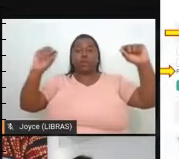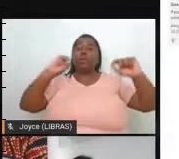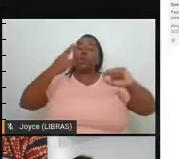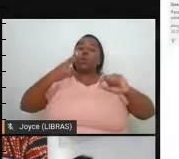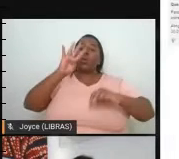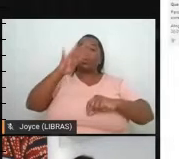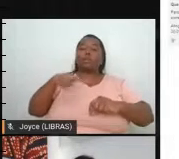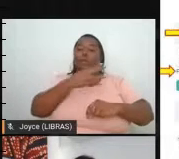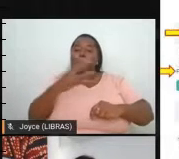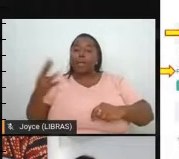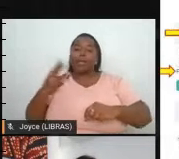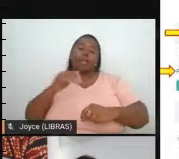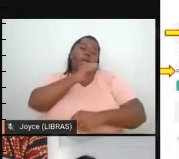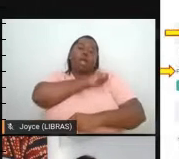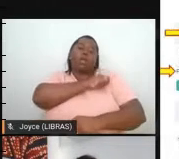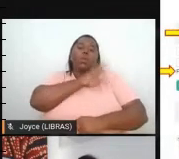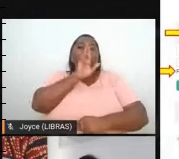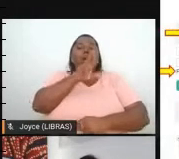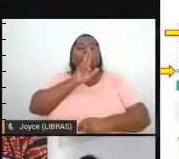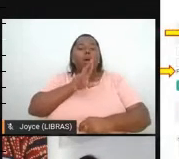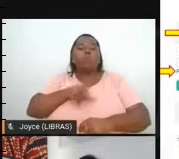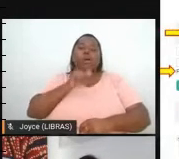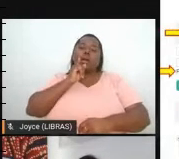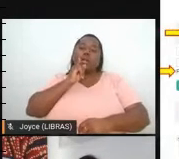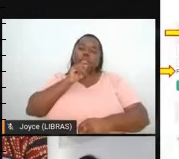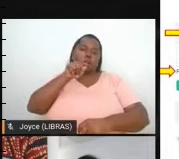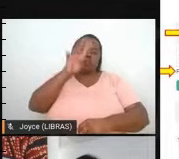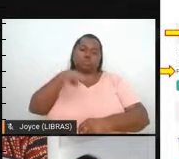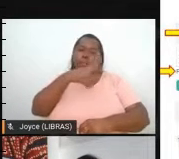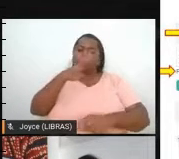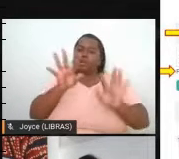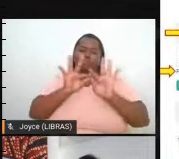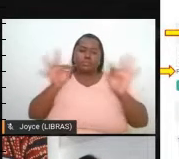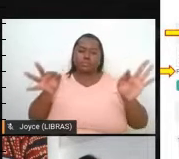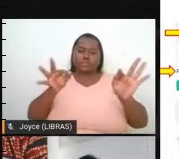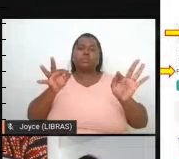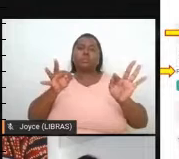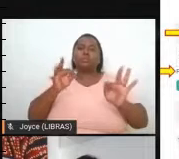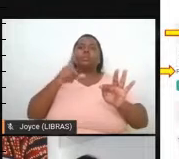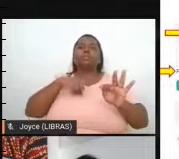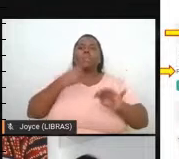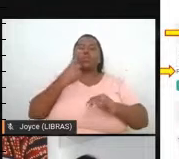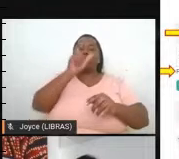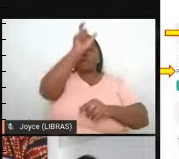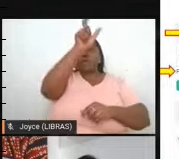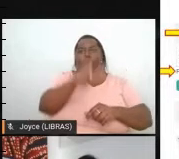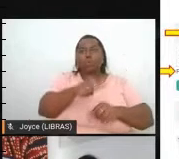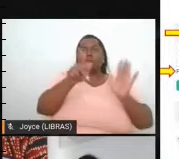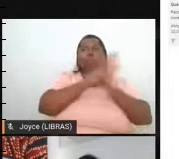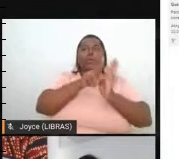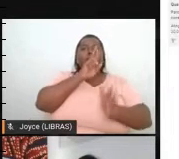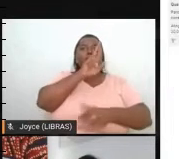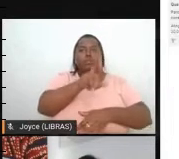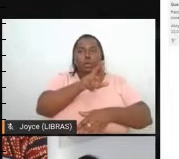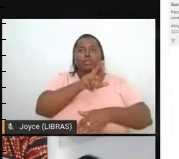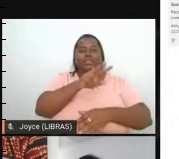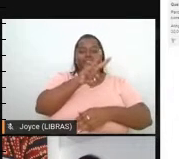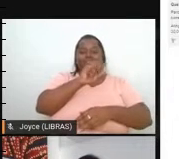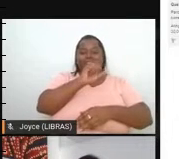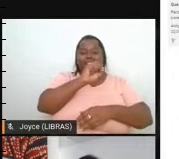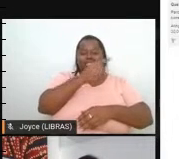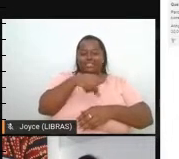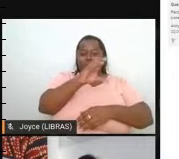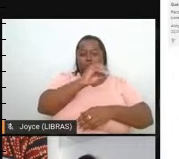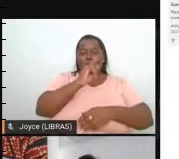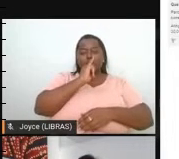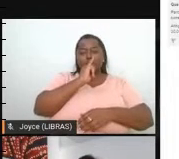respondendo. Então, aqui é um exemplo de uma tabela simples, aqui, né, com uma coluna para a resposta, que é a última de vazão, e aqui é um exemplo